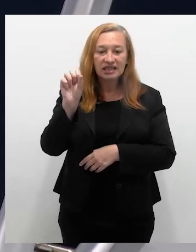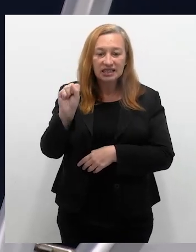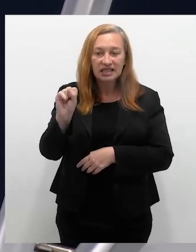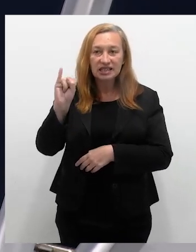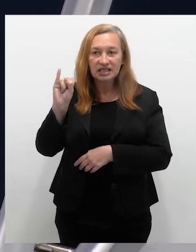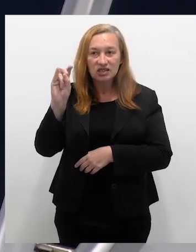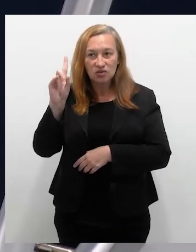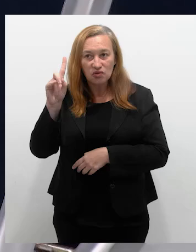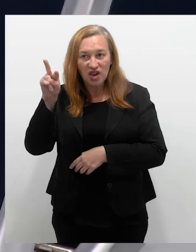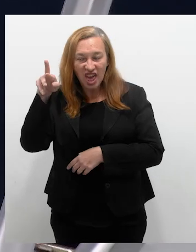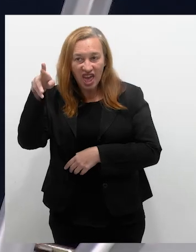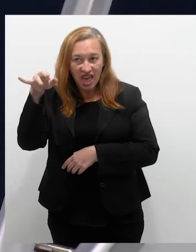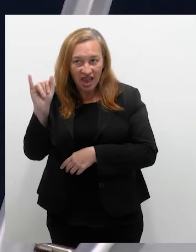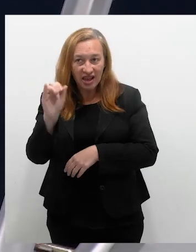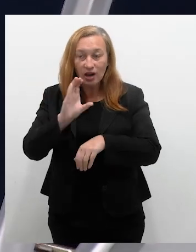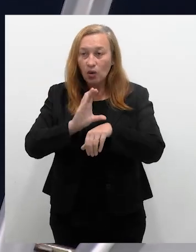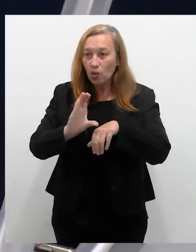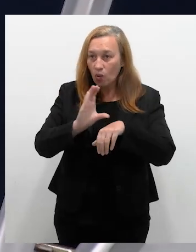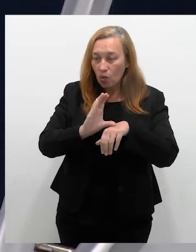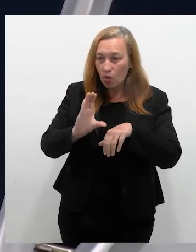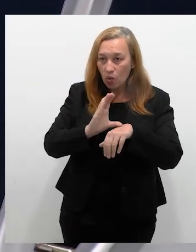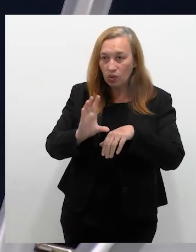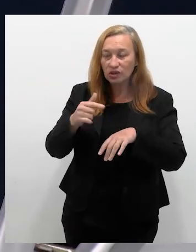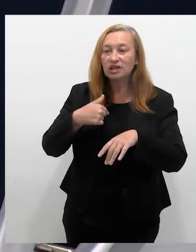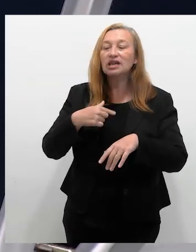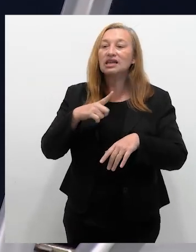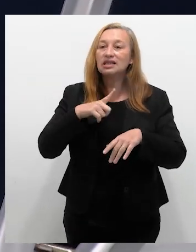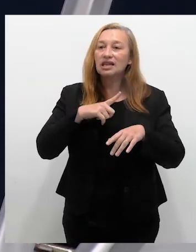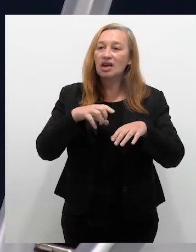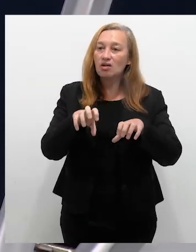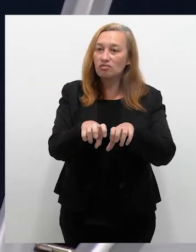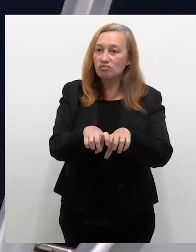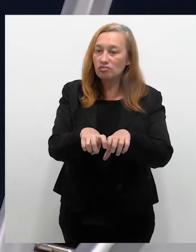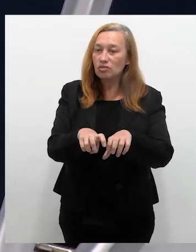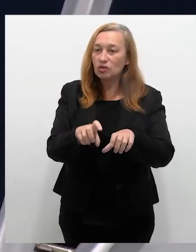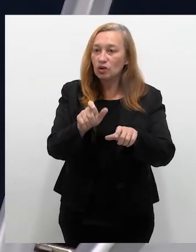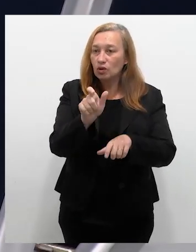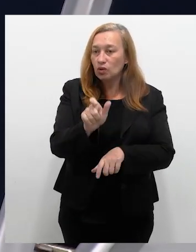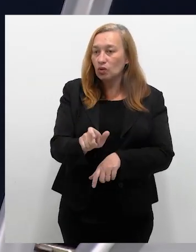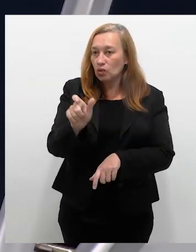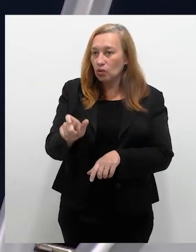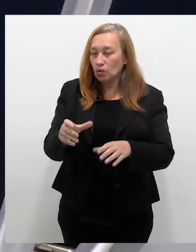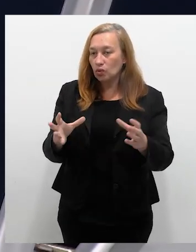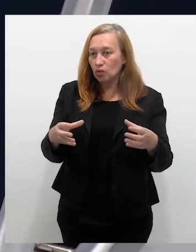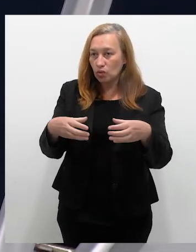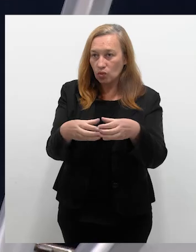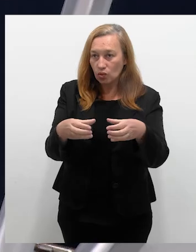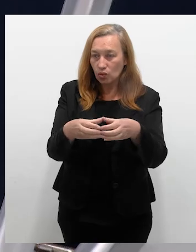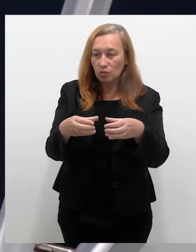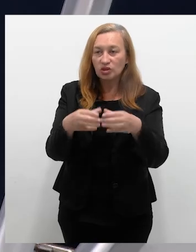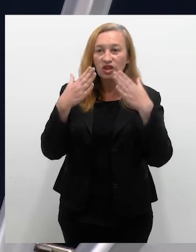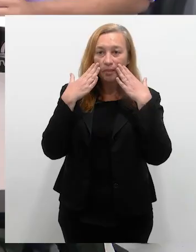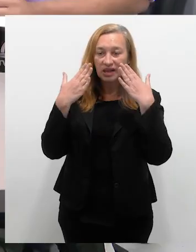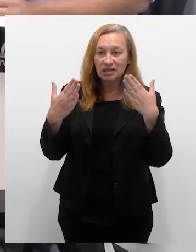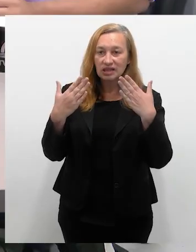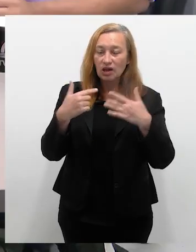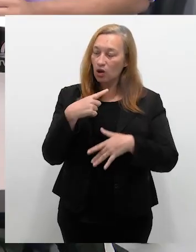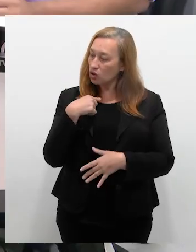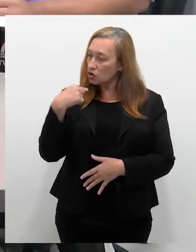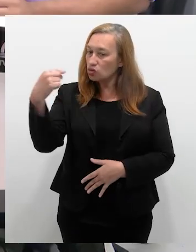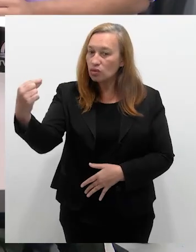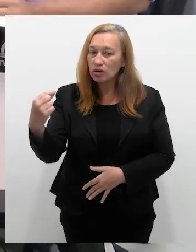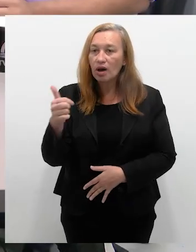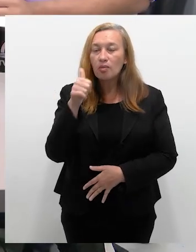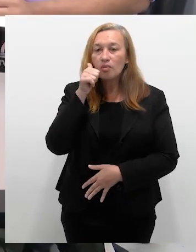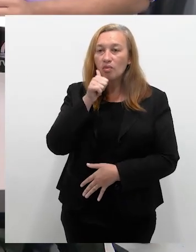Beto Silveira fazendo curso, ter uma banca de apresentação no final do curso e eu ser escolhida para fazer uma das